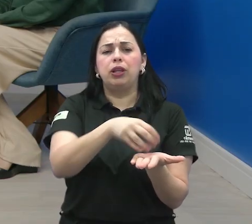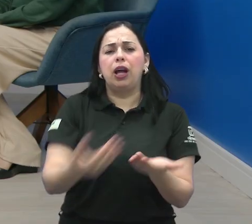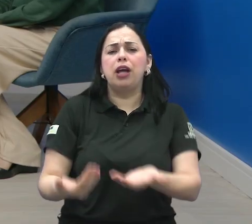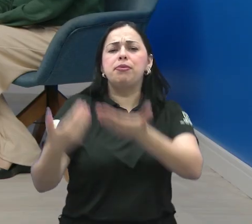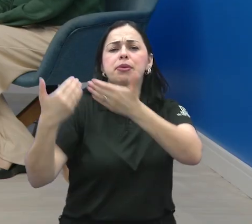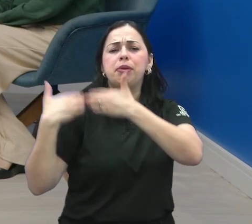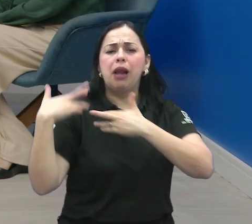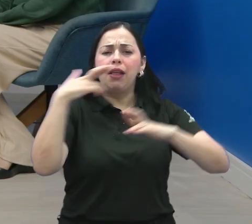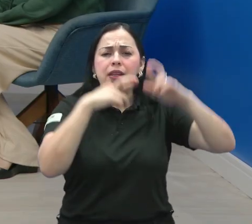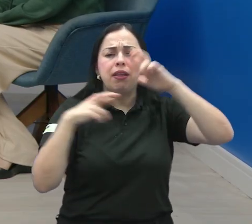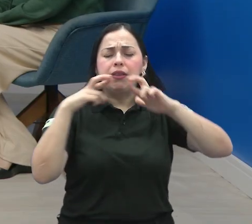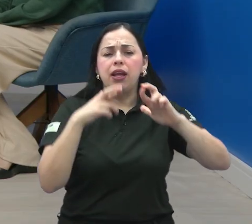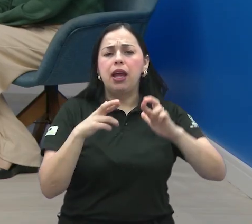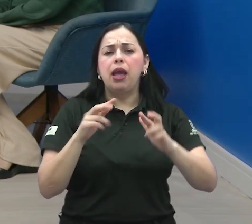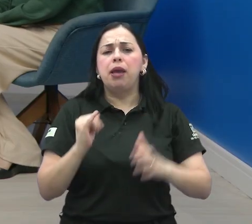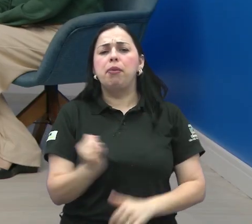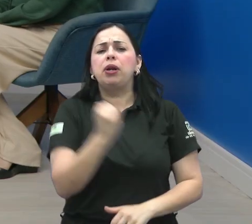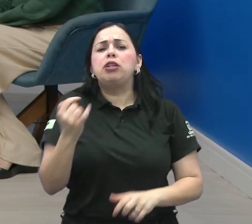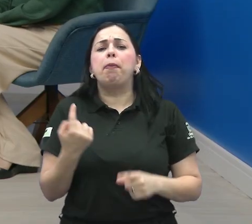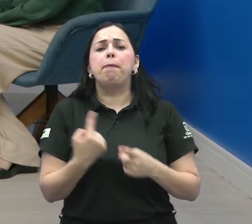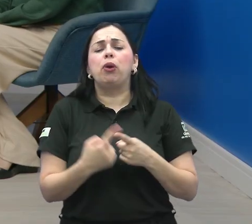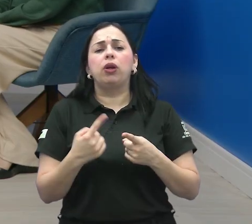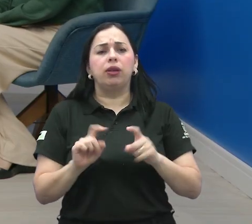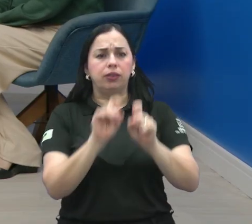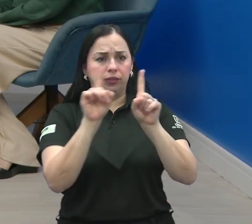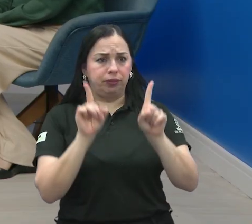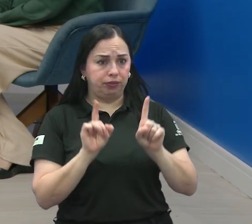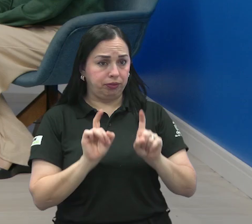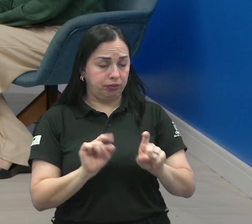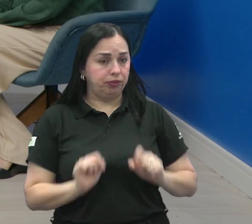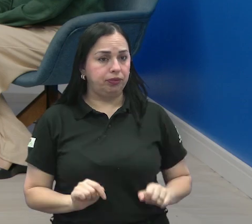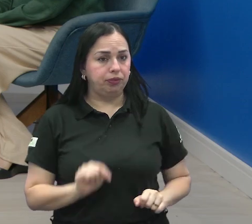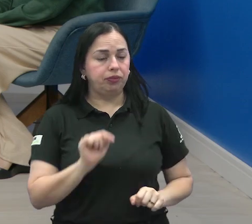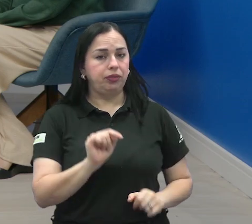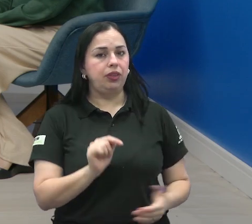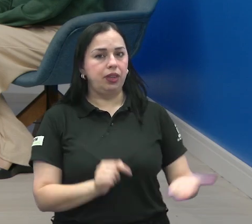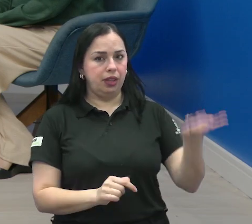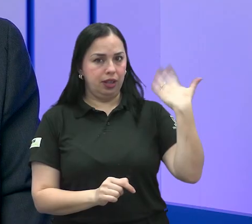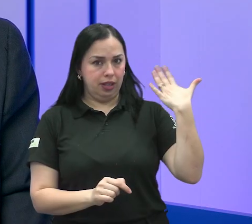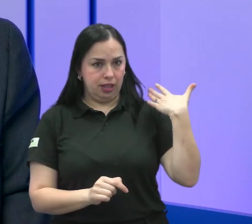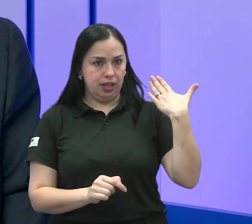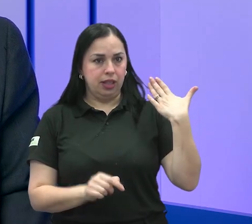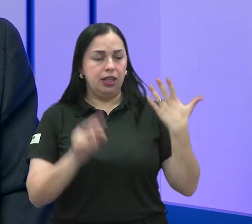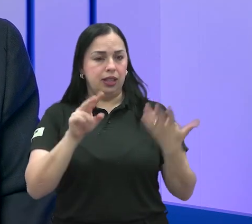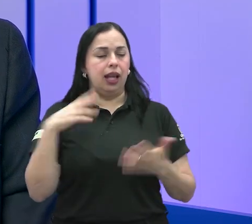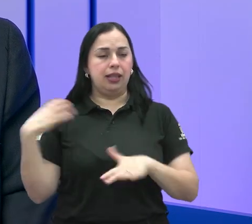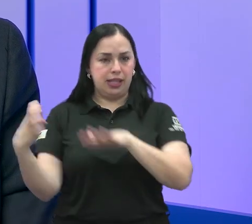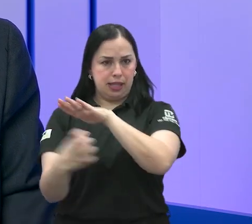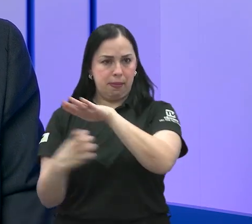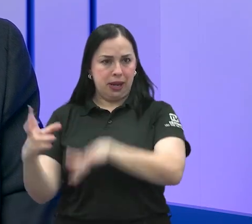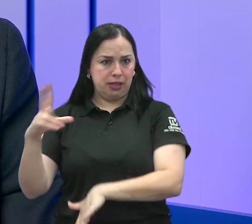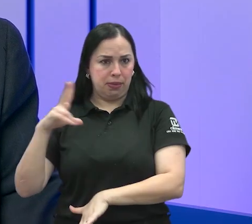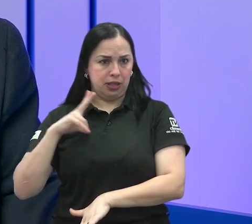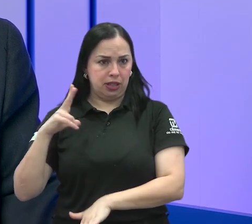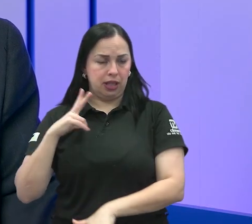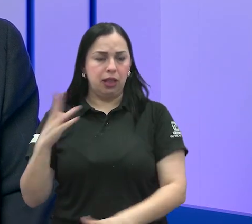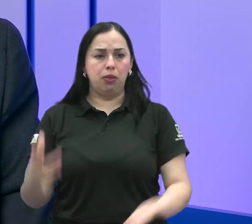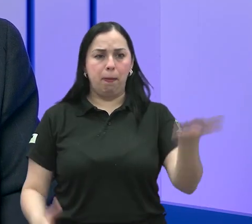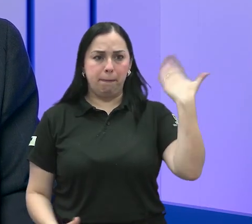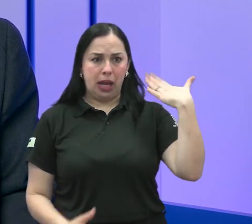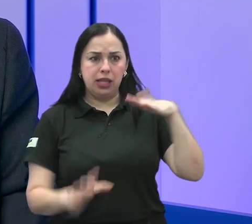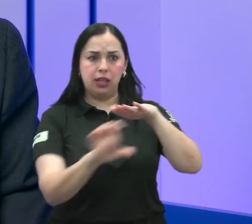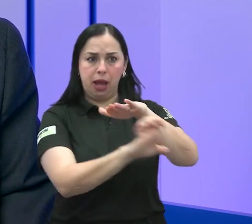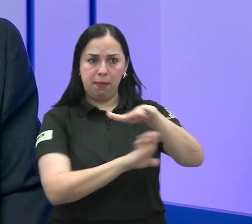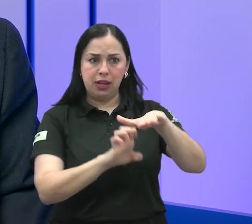fiscalização. Bom, esses órgãos de fiscalização, eles vieram na esteira da época da privatização dessas empresas, porque antigamente o